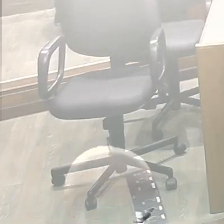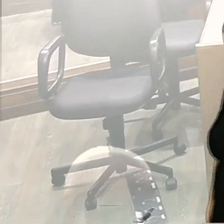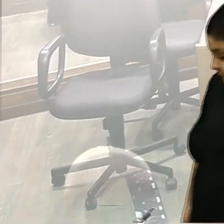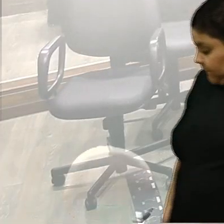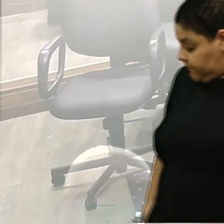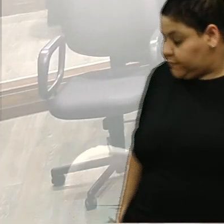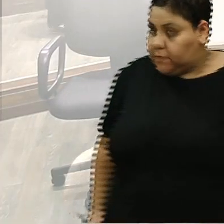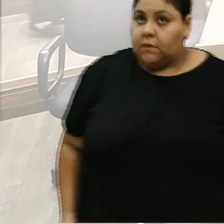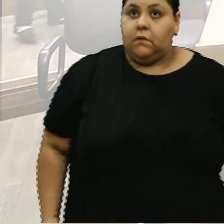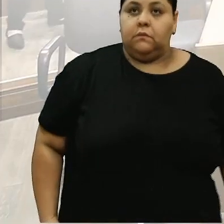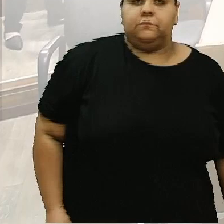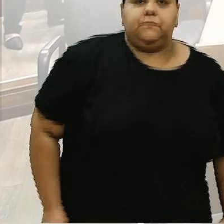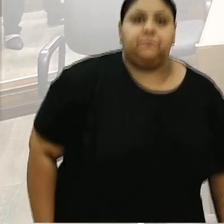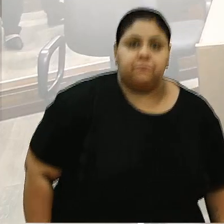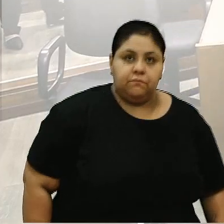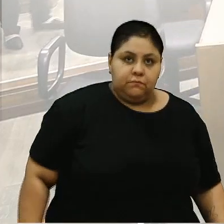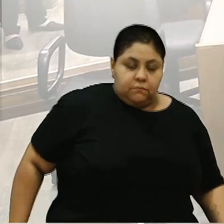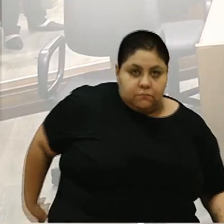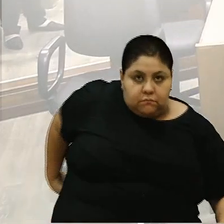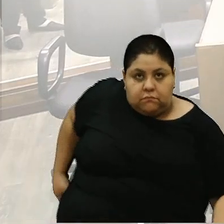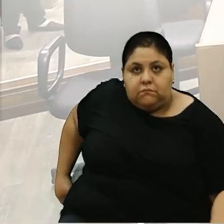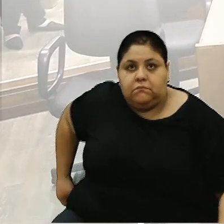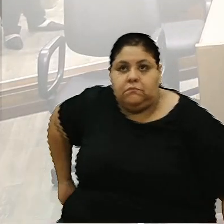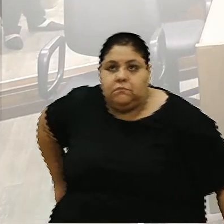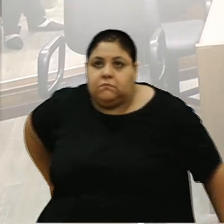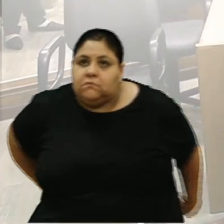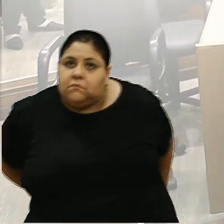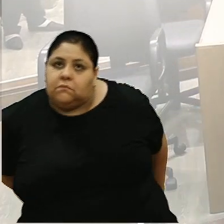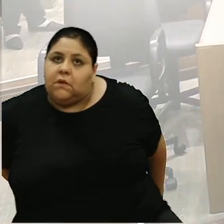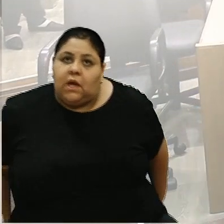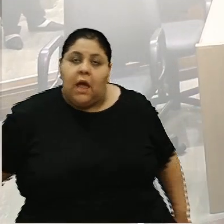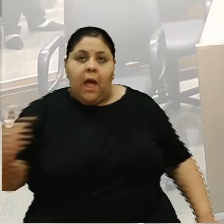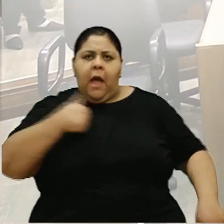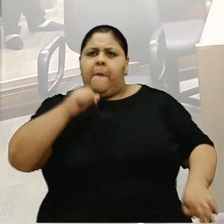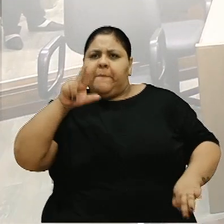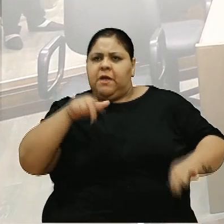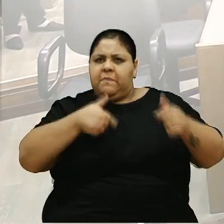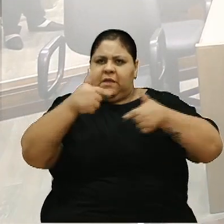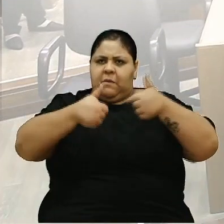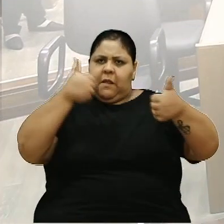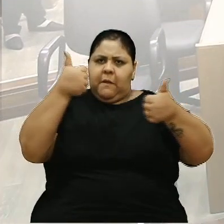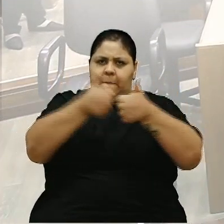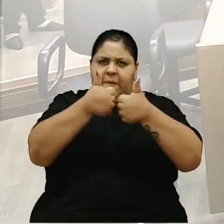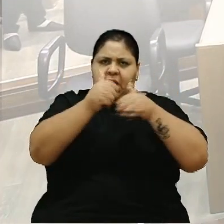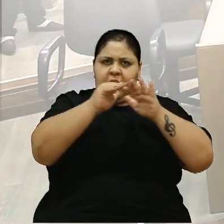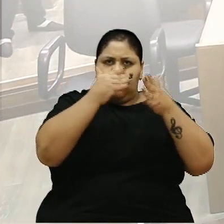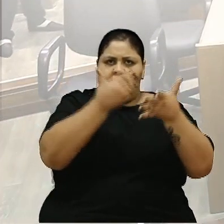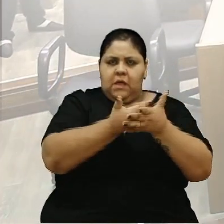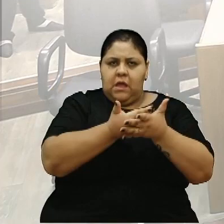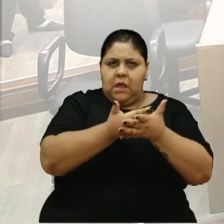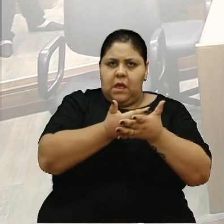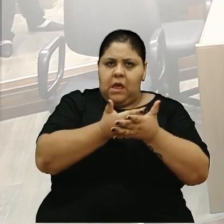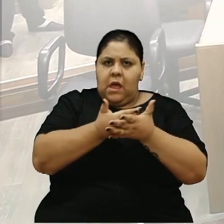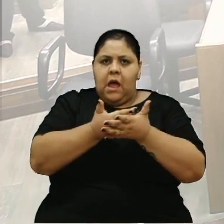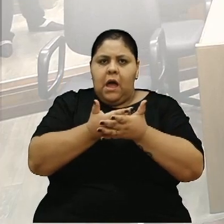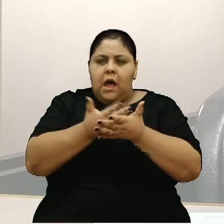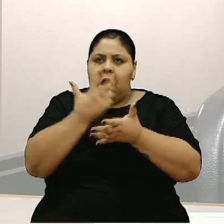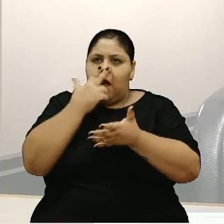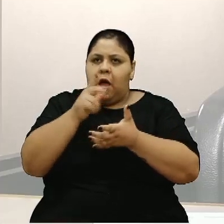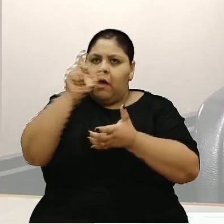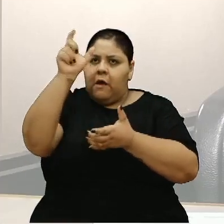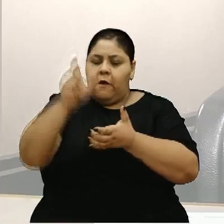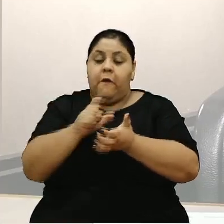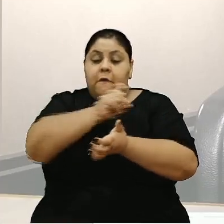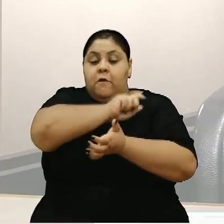20 anos ali na governador Roberto Silveira. Eu já falei e vou repetir. A mesma pessoa que